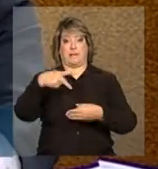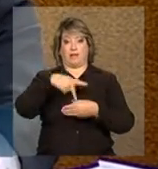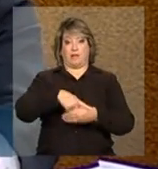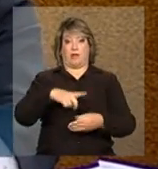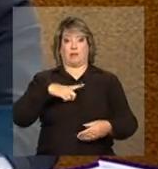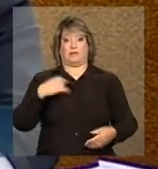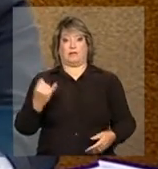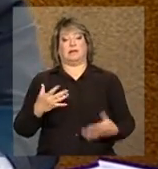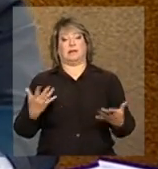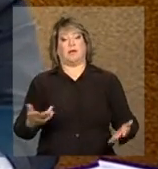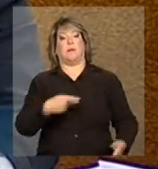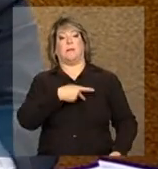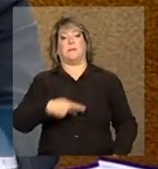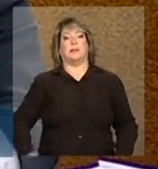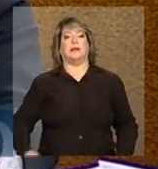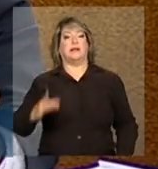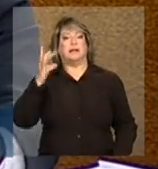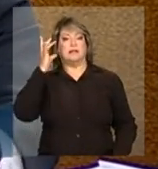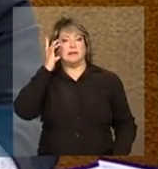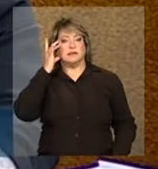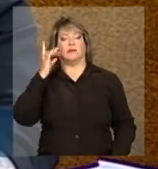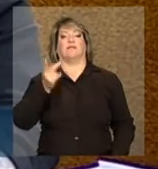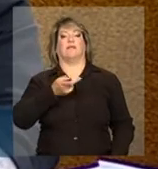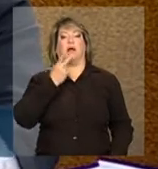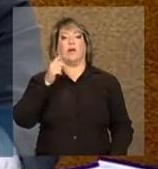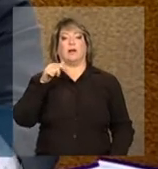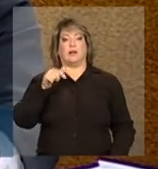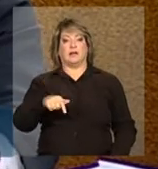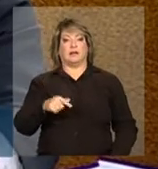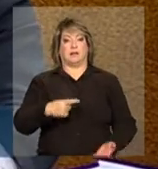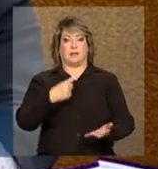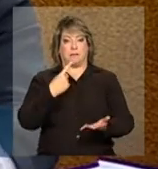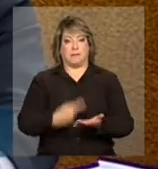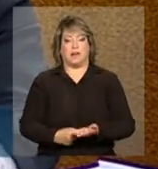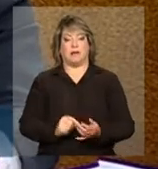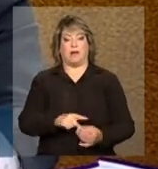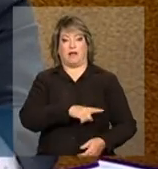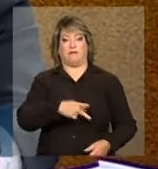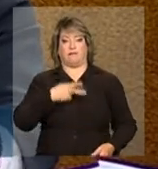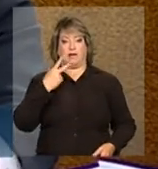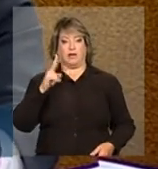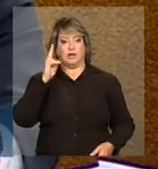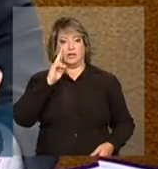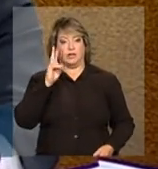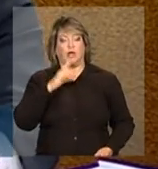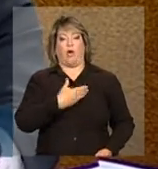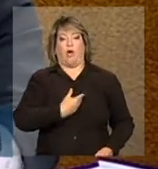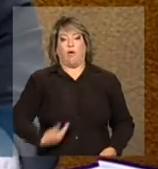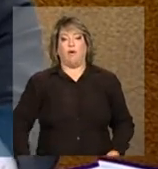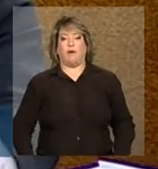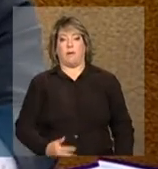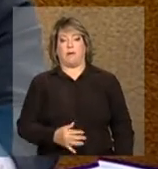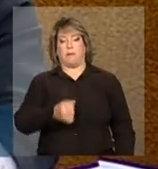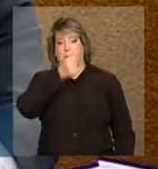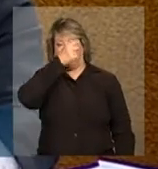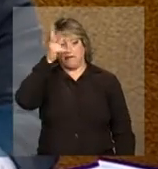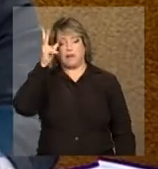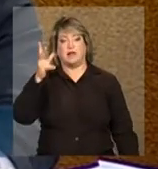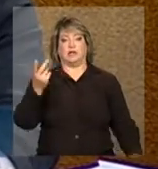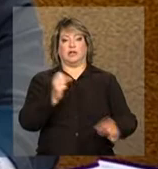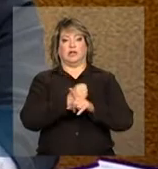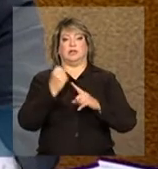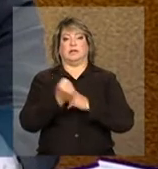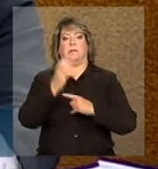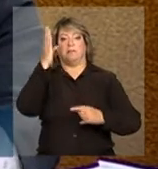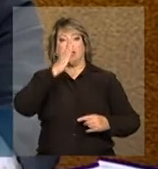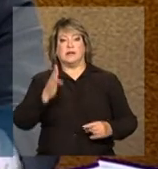que a presidenta também reafirmou nesse pacto a qual ela chamou prefeitos, governadores, a comunidade política, a sociedade